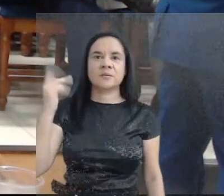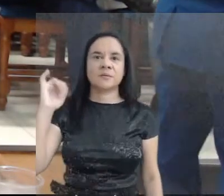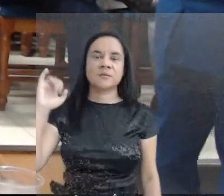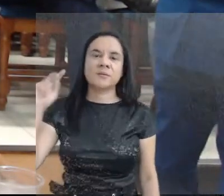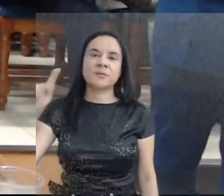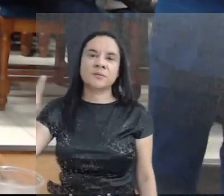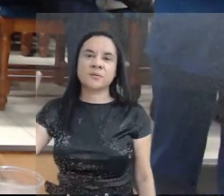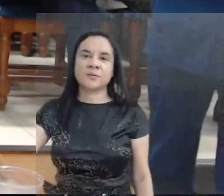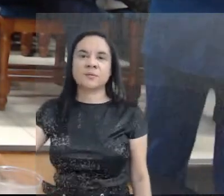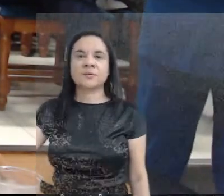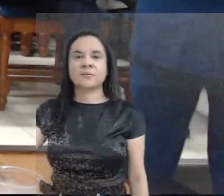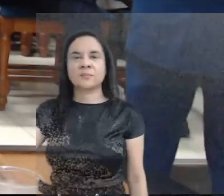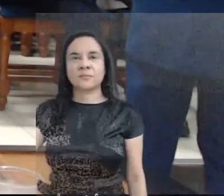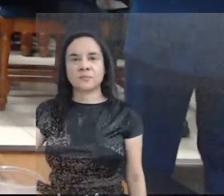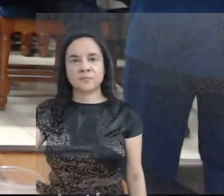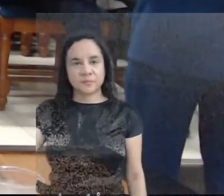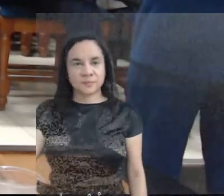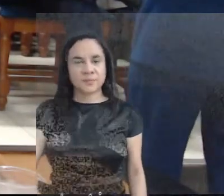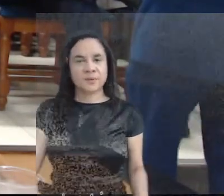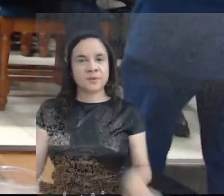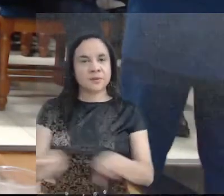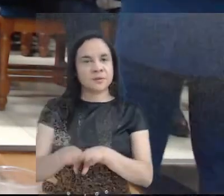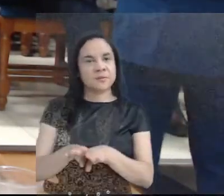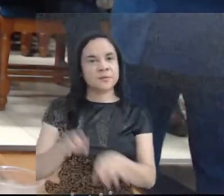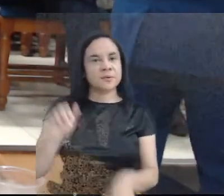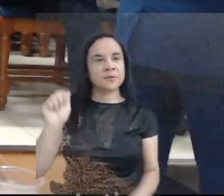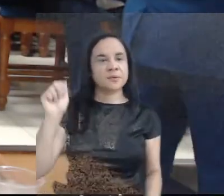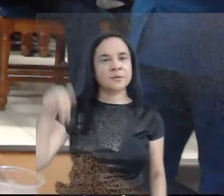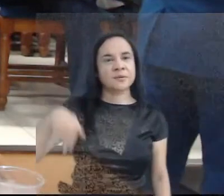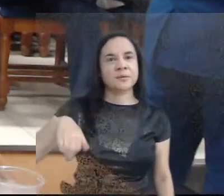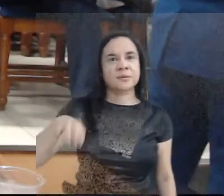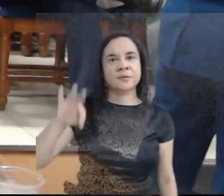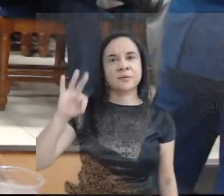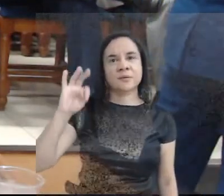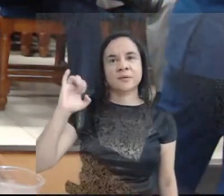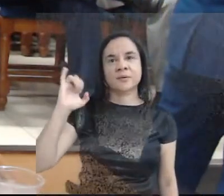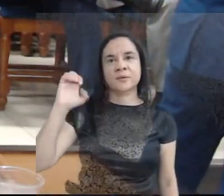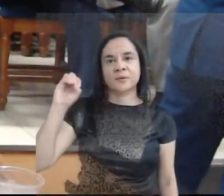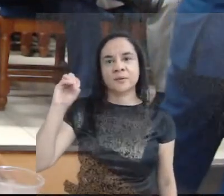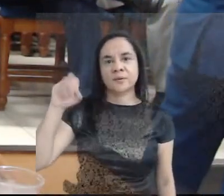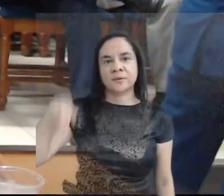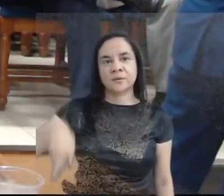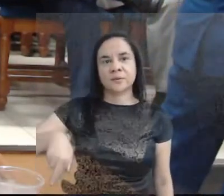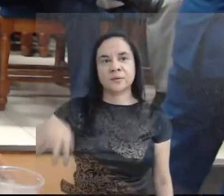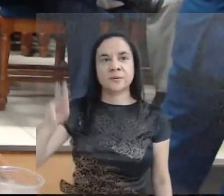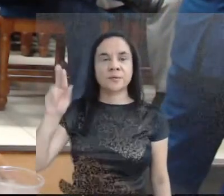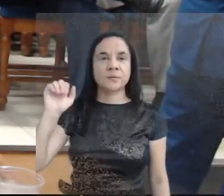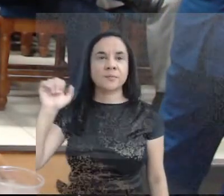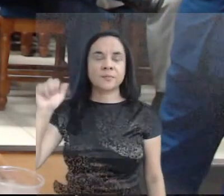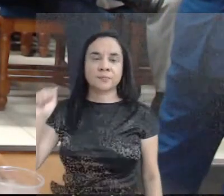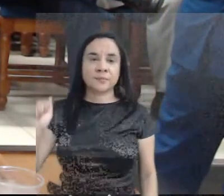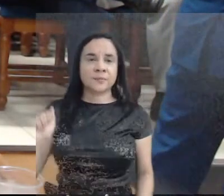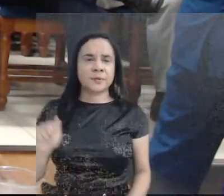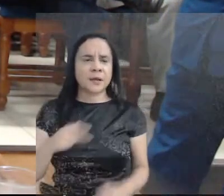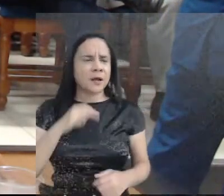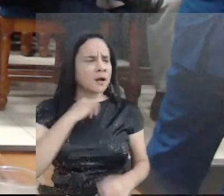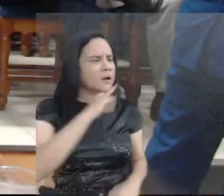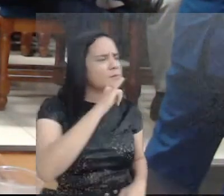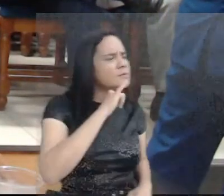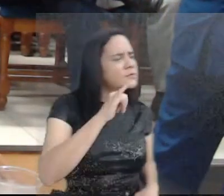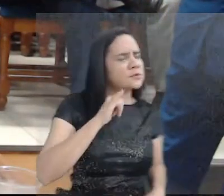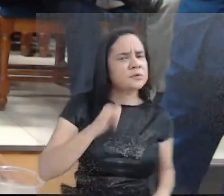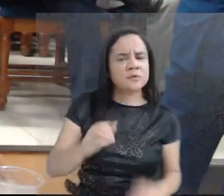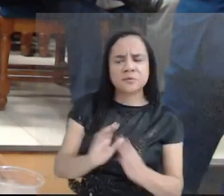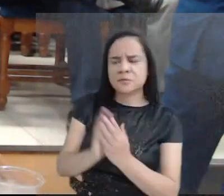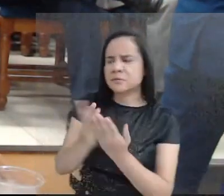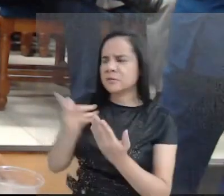palavra, senão somente aos judeus. E havia entre eles alguns varões de Chipre e